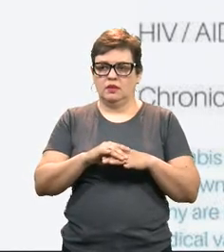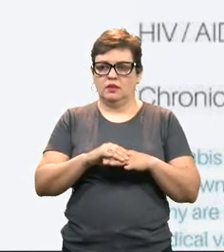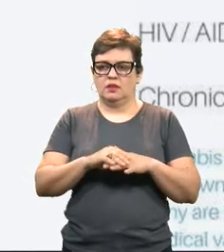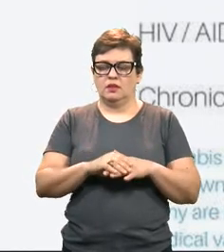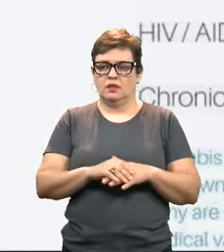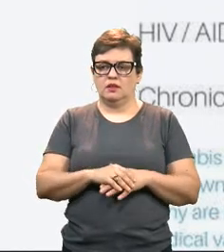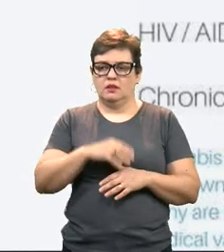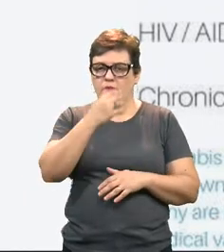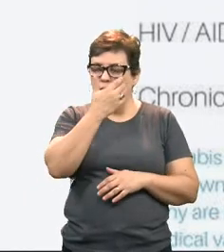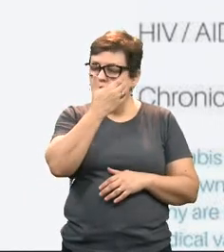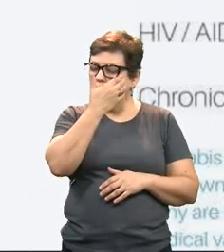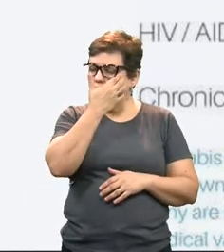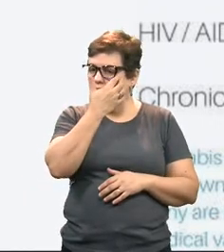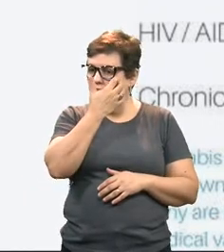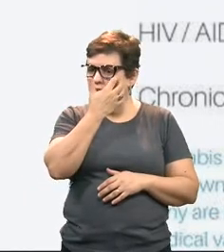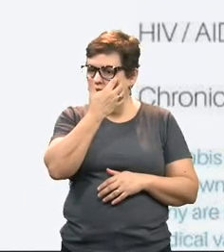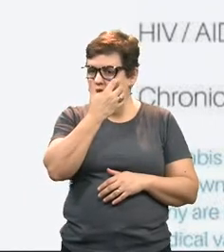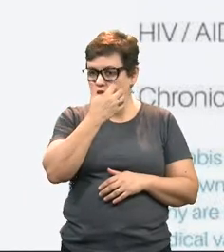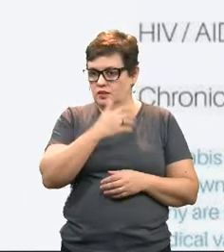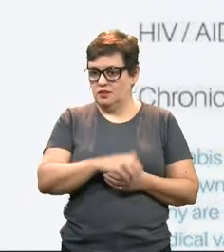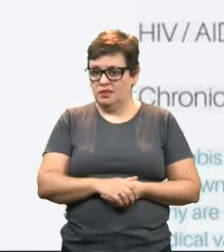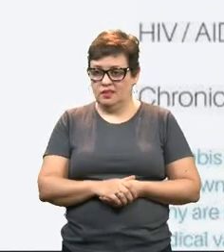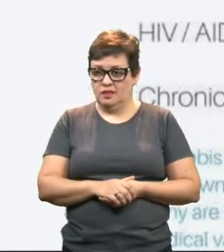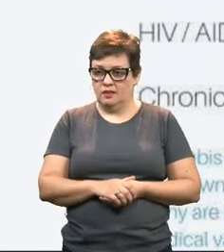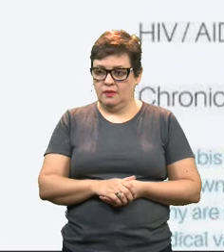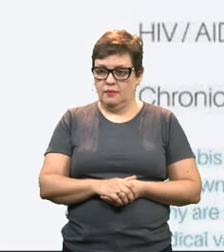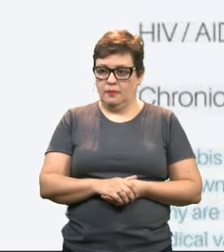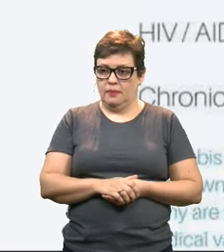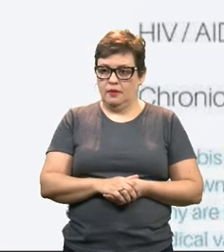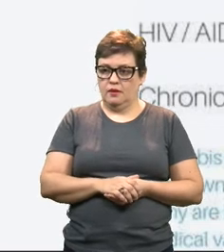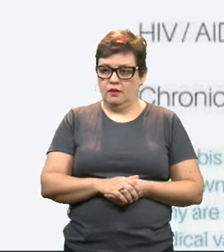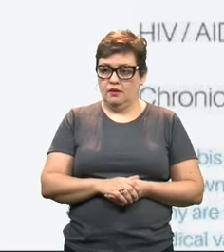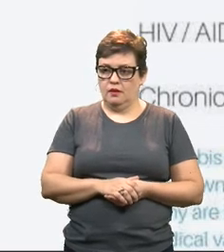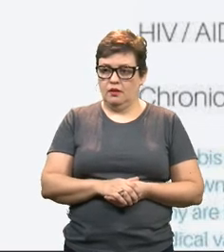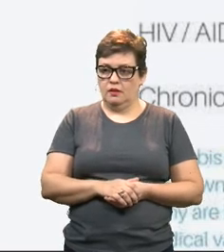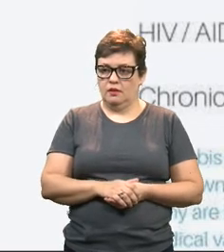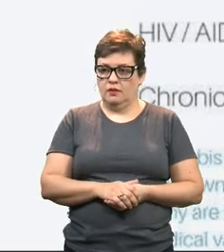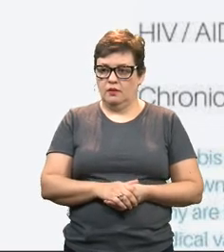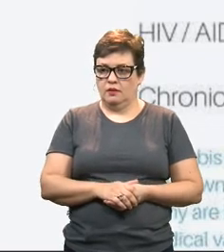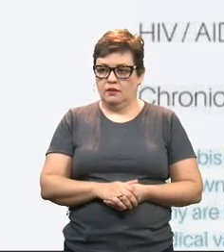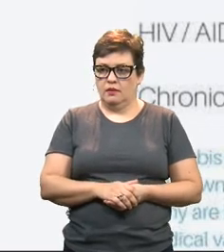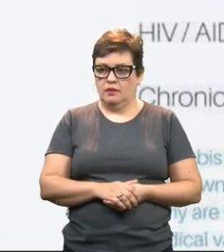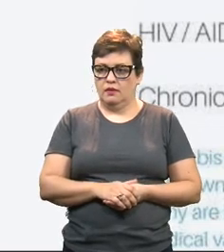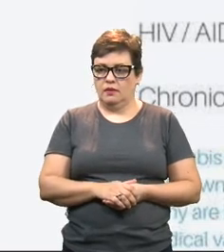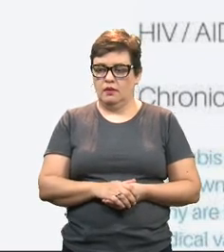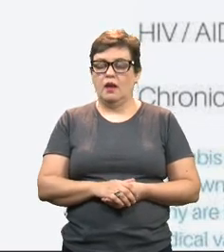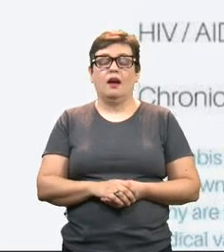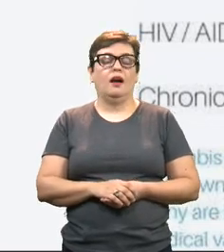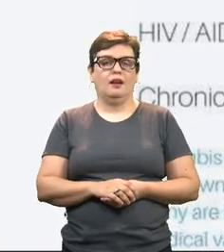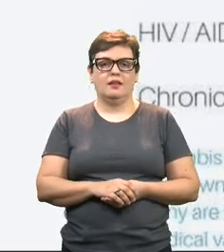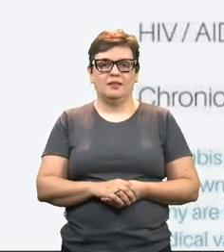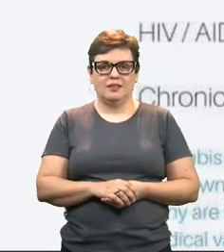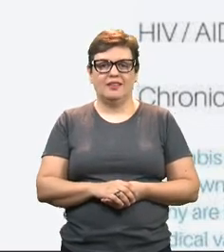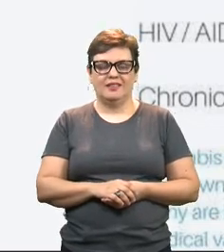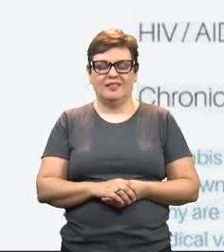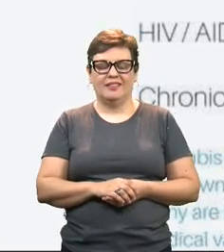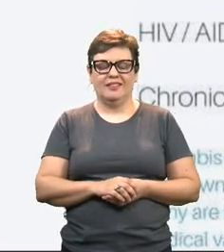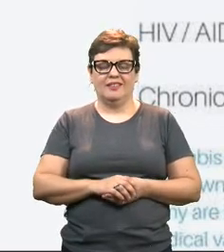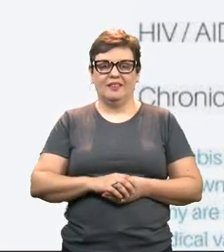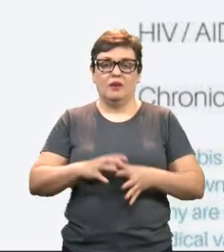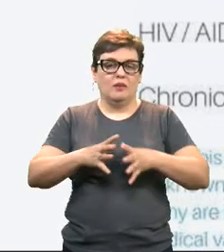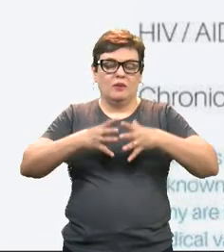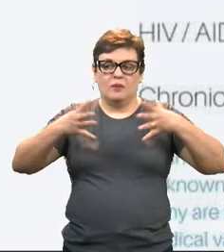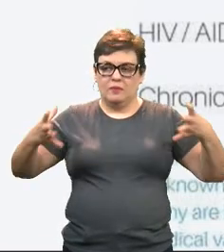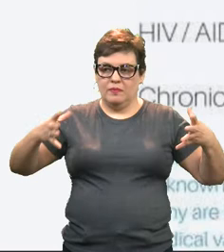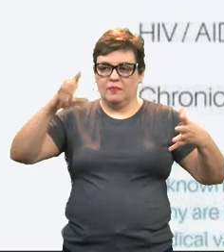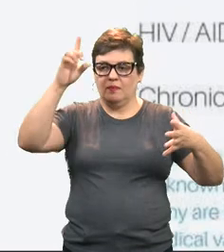estrela maior não é a planta em si. A planta, ela traz a solução. A estrela maior é o nosso